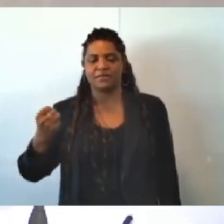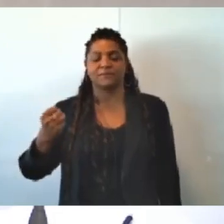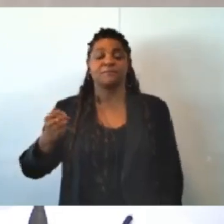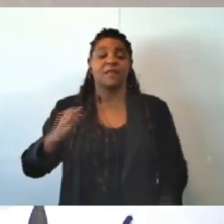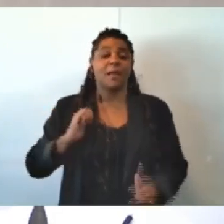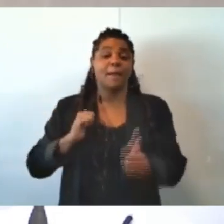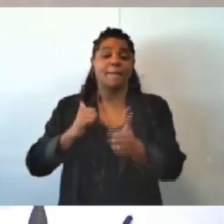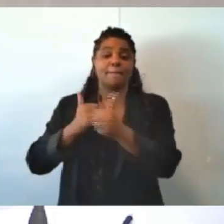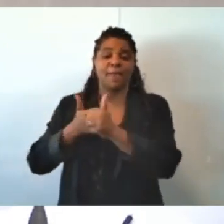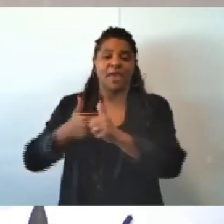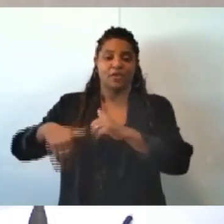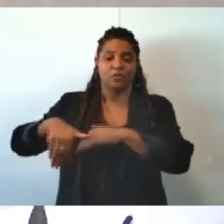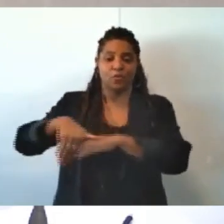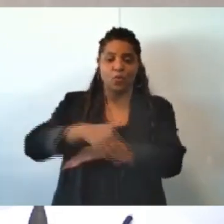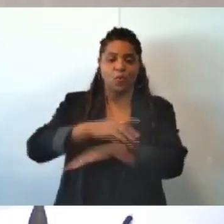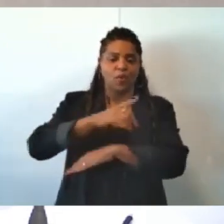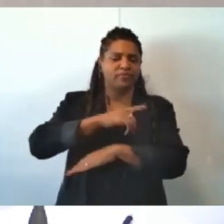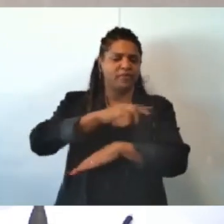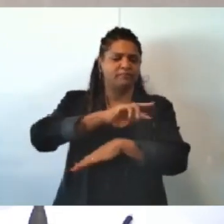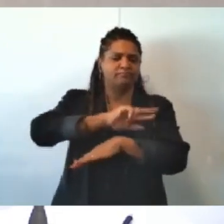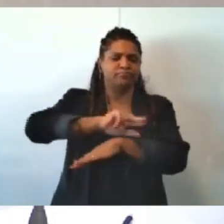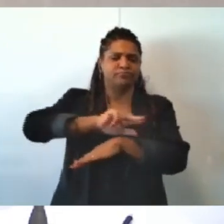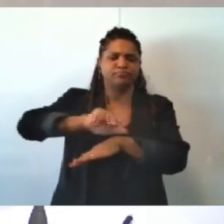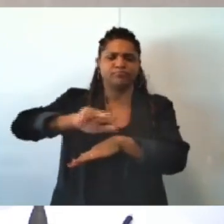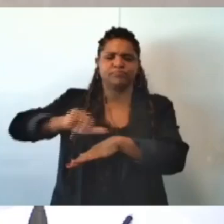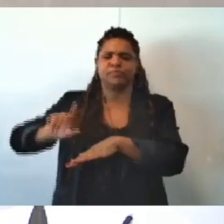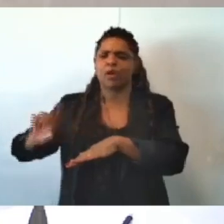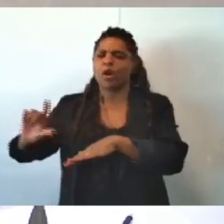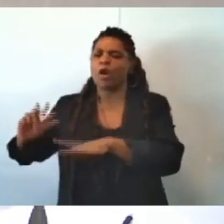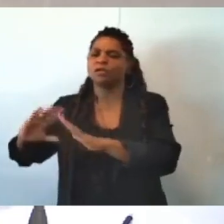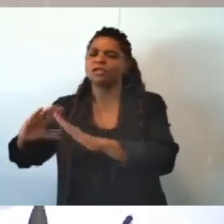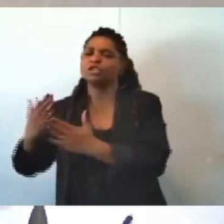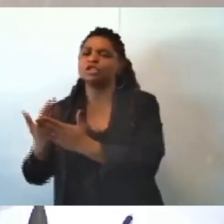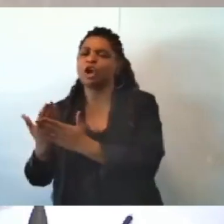nós temos a creche Castelinho.